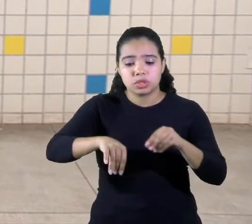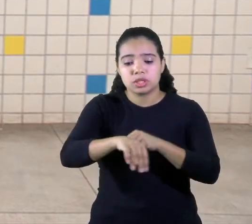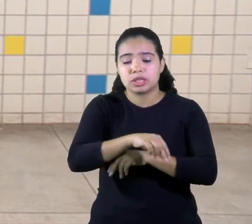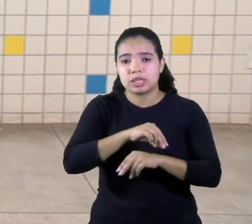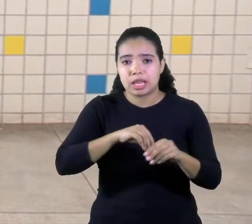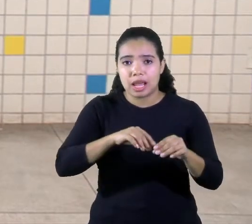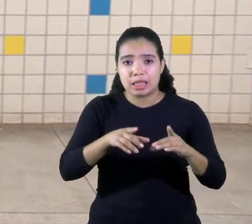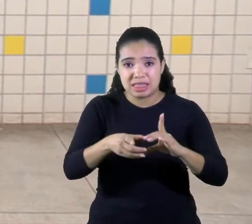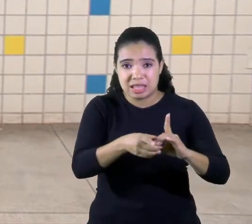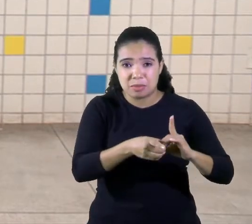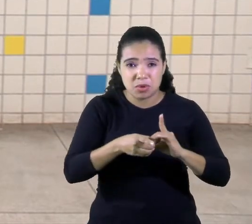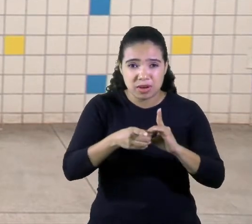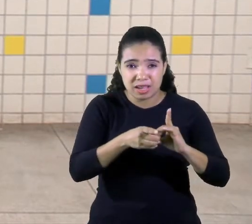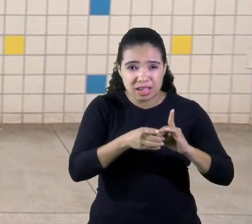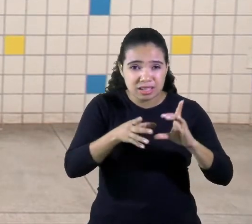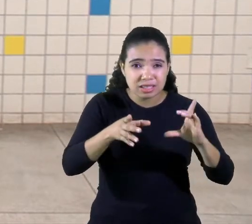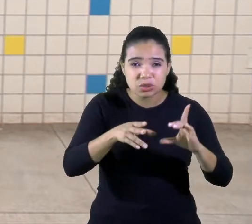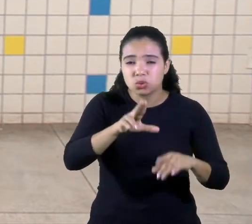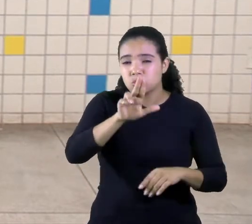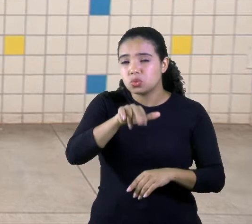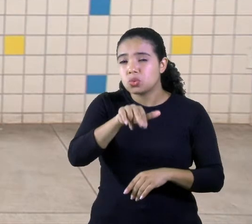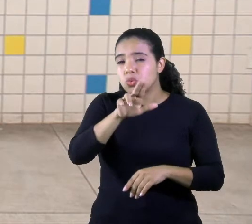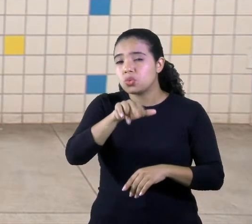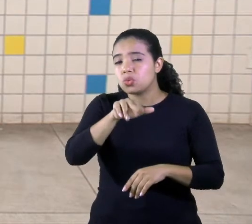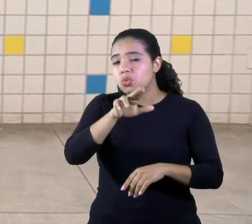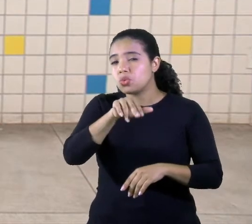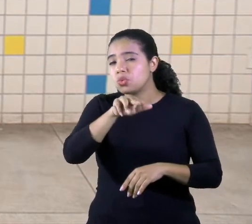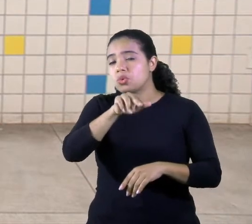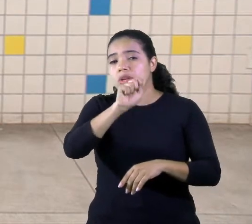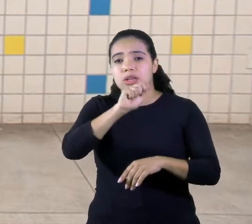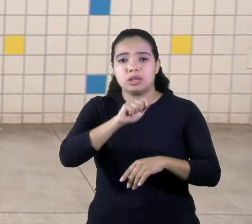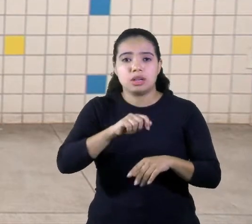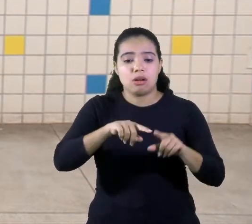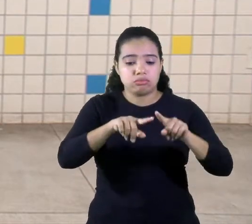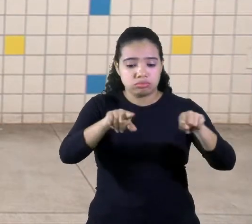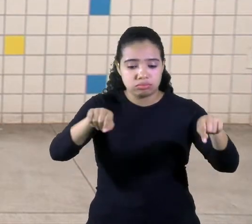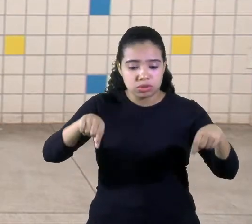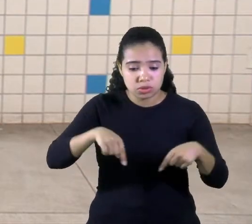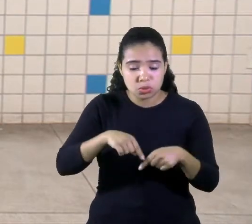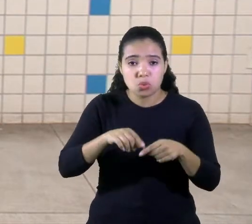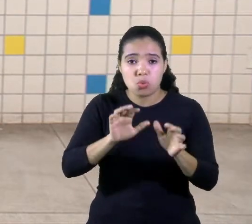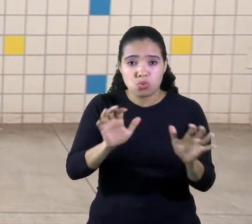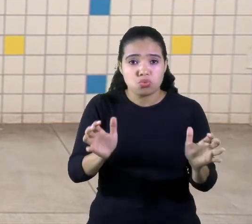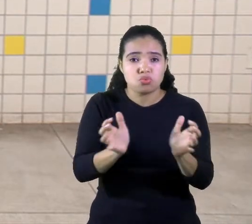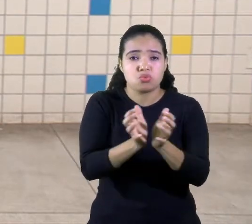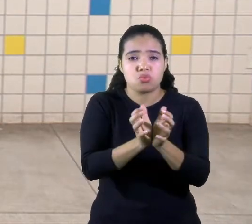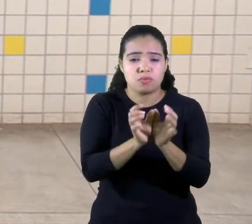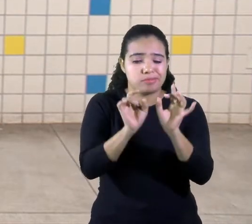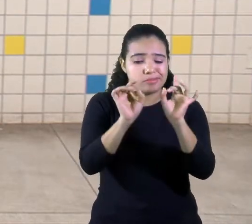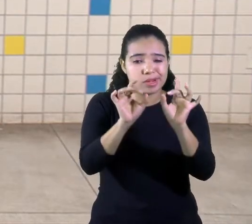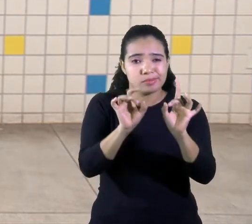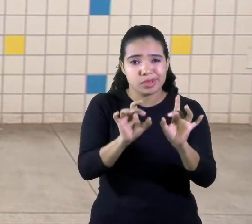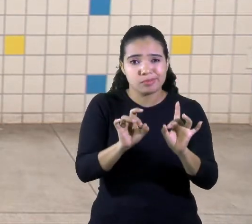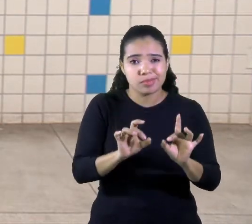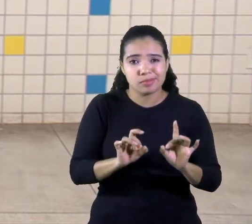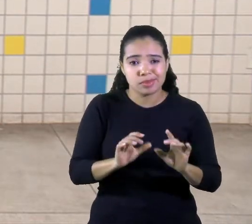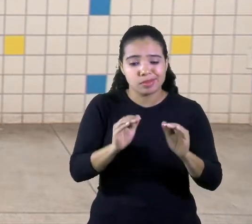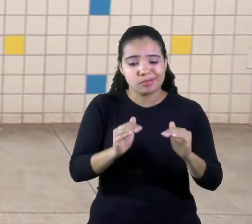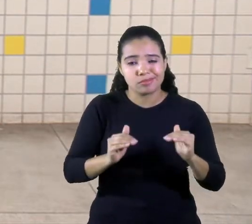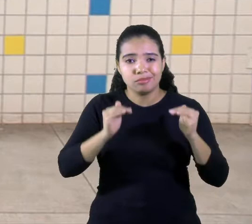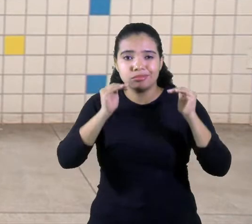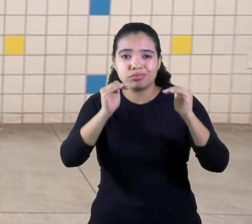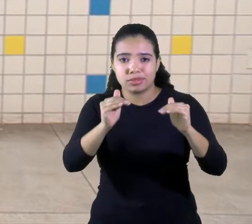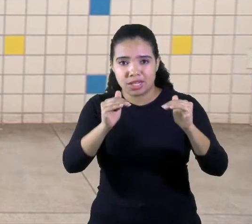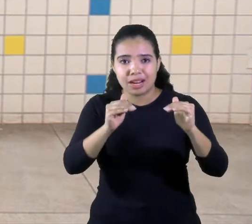Brasil. A posse da terra, ela pertence e ela é de uso exclusivo de um pequeno grupo. Esse pequeno grupo são os